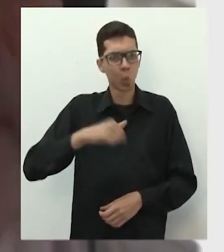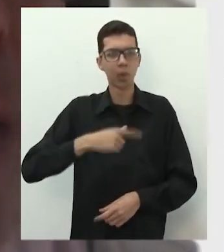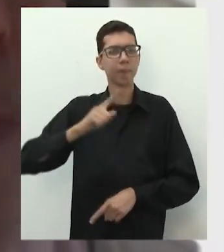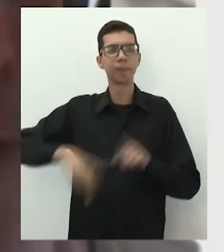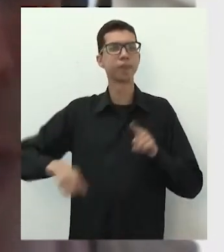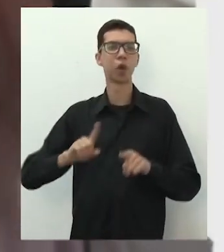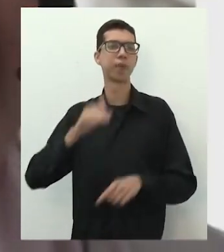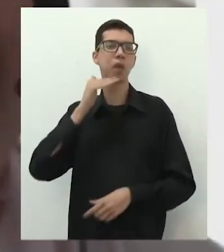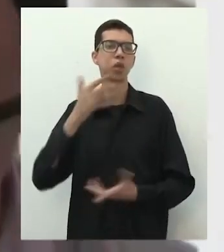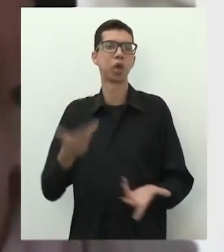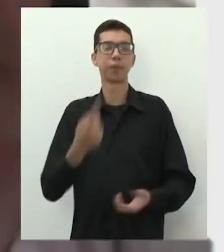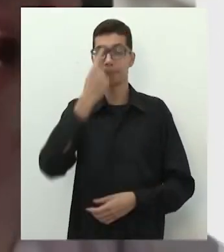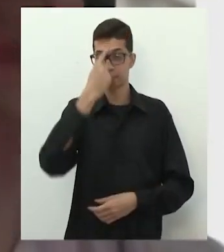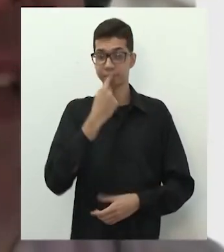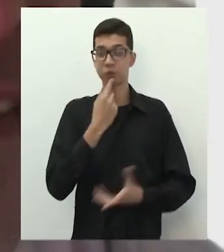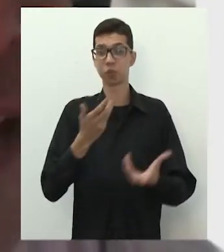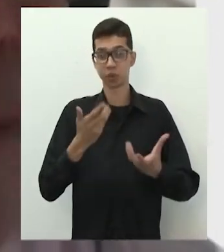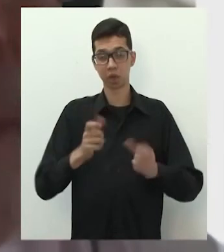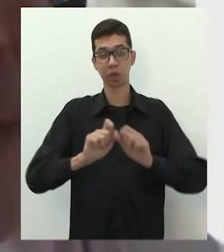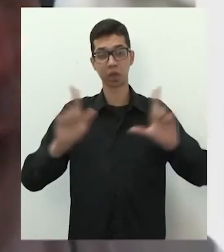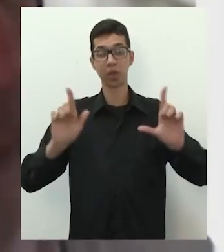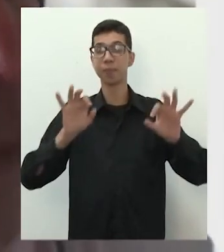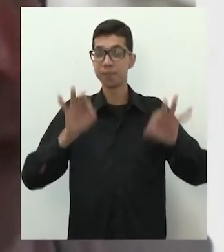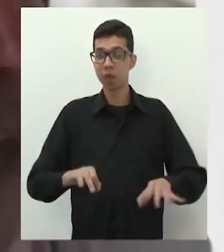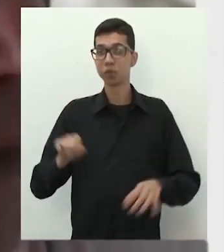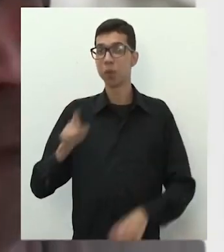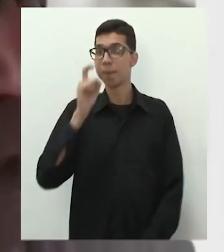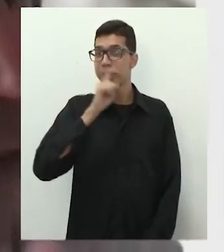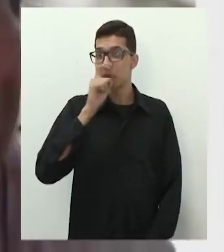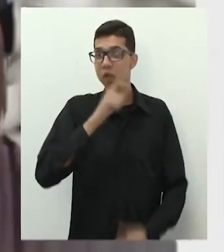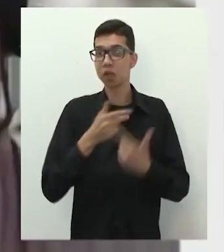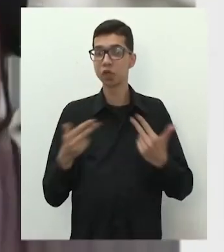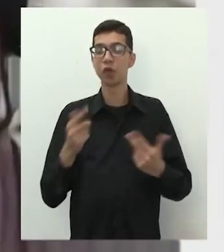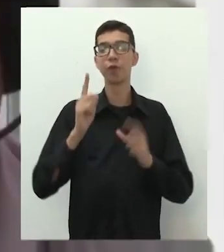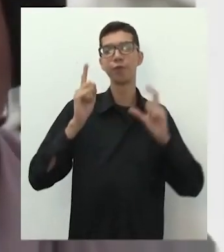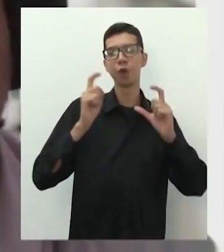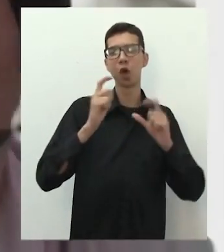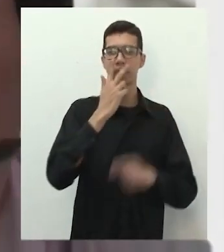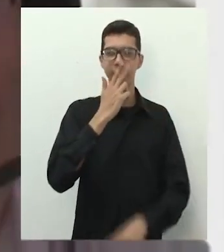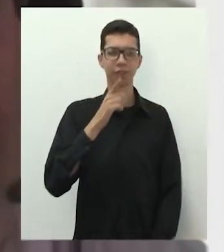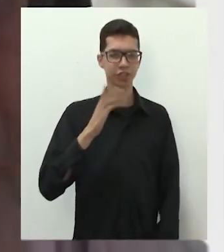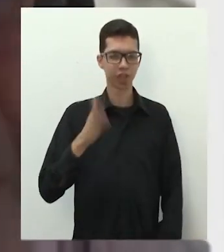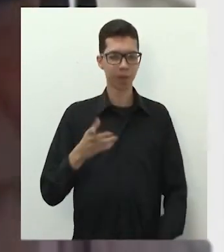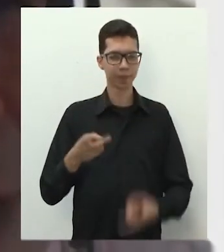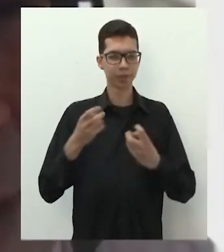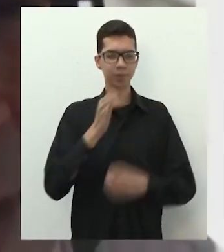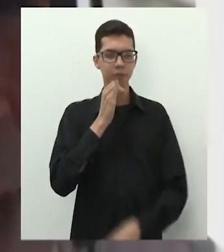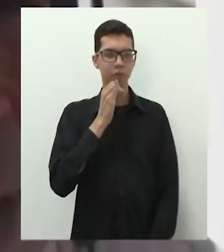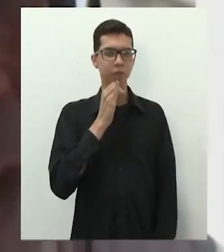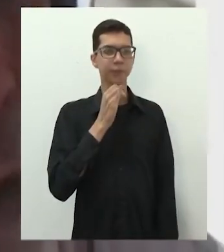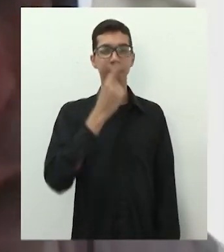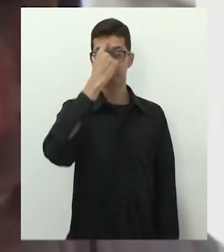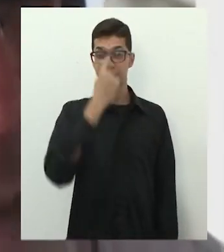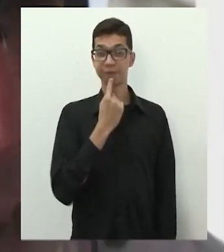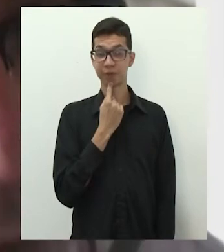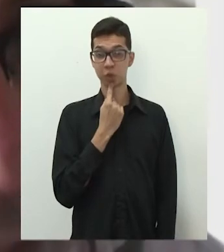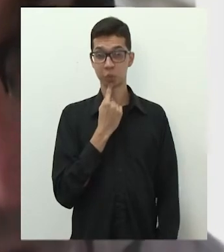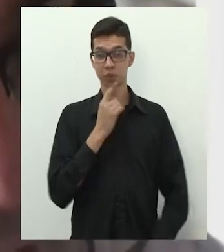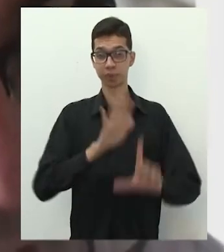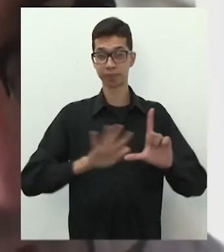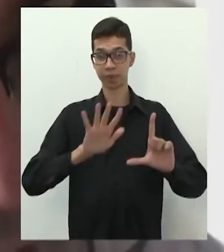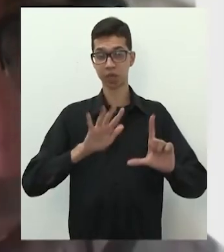vez mais adolescente antes da hora. E nós chamamos isso também, né? Nós começamos a perguntar se está namorando, nós começamos a